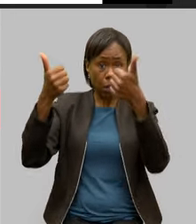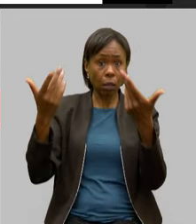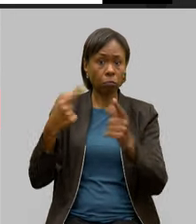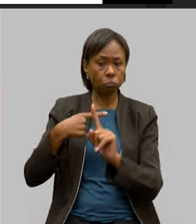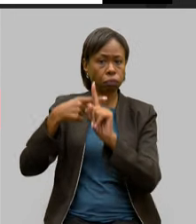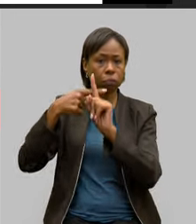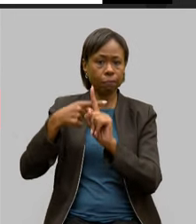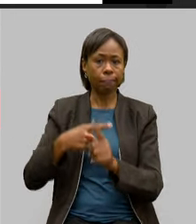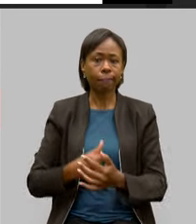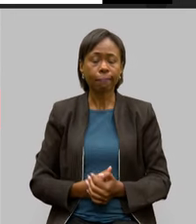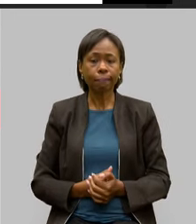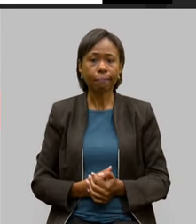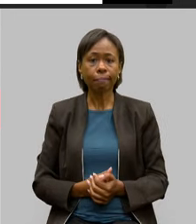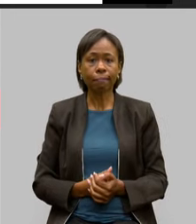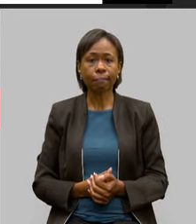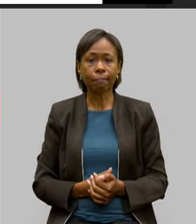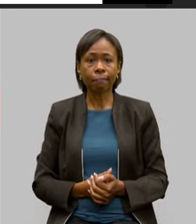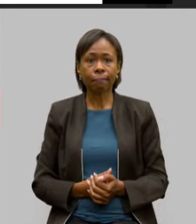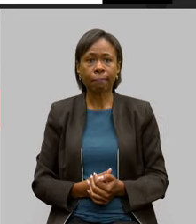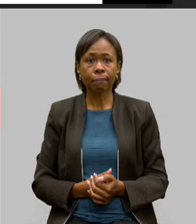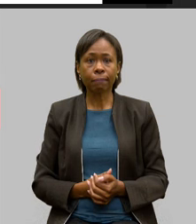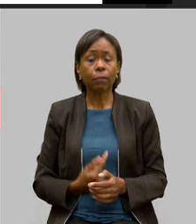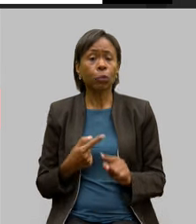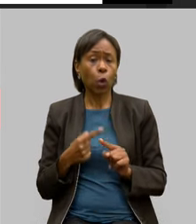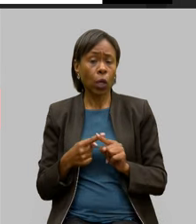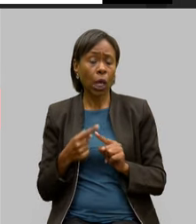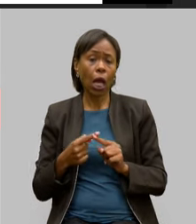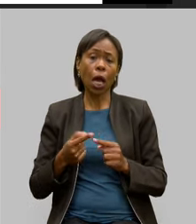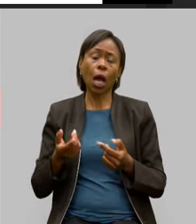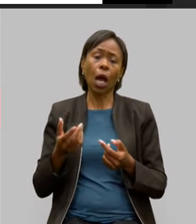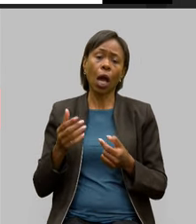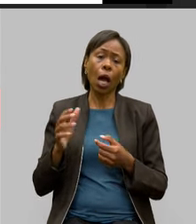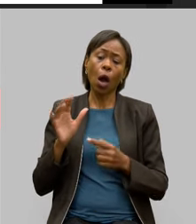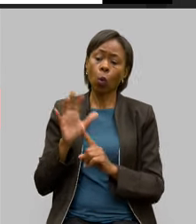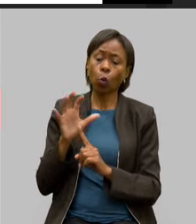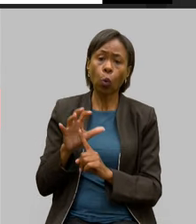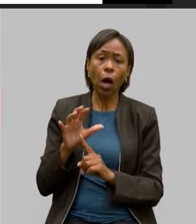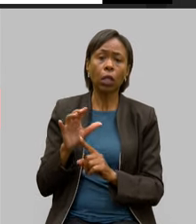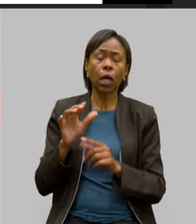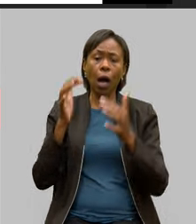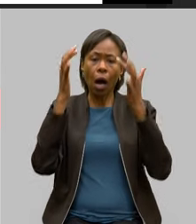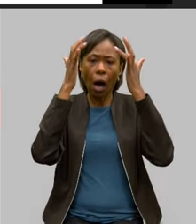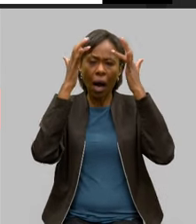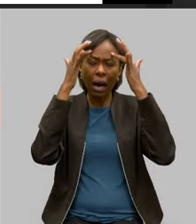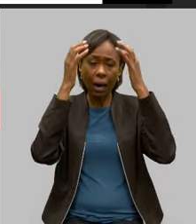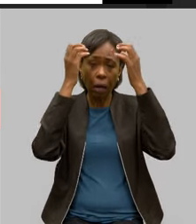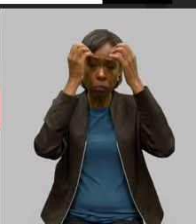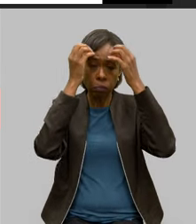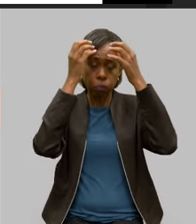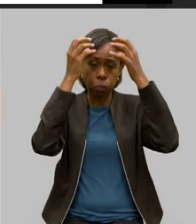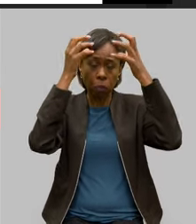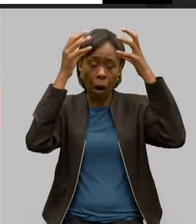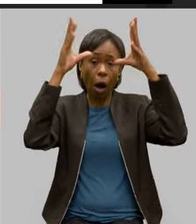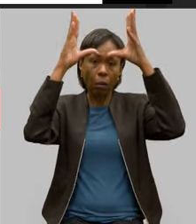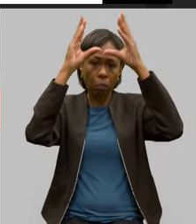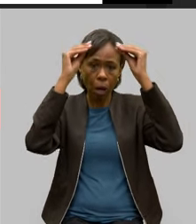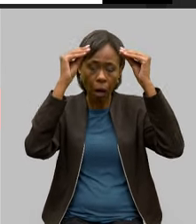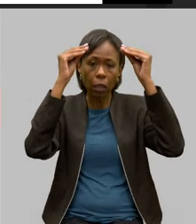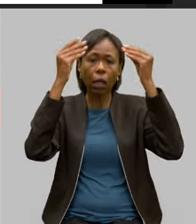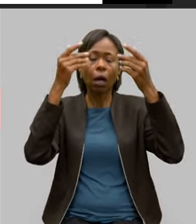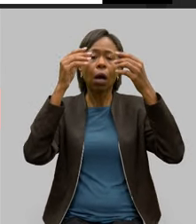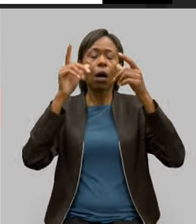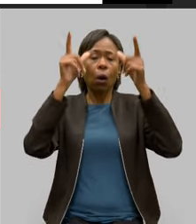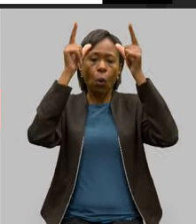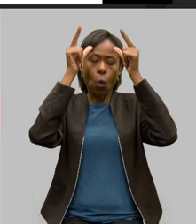eh no sentido de que os efeitos seriam são a redução da inflamação cerebral modulação de neurogênese alívio de